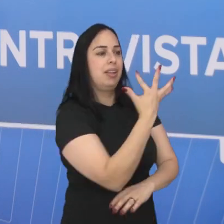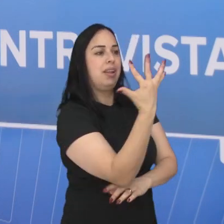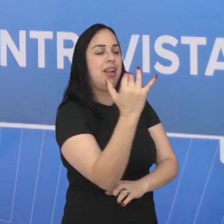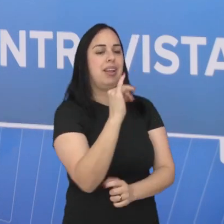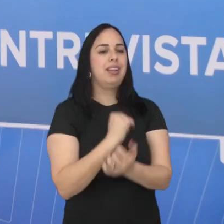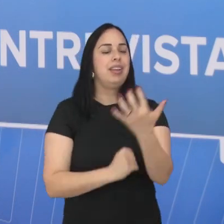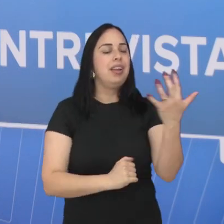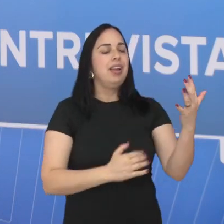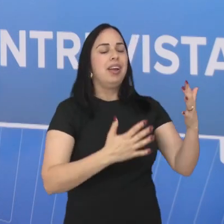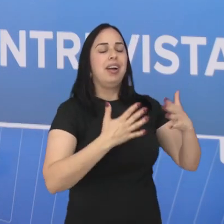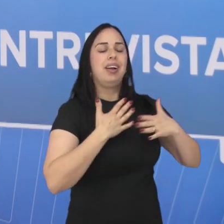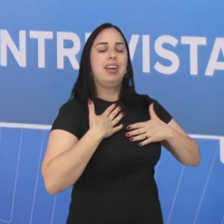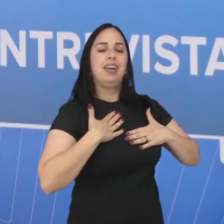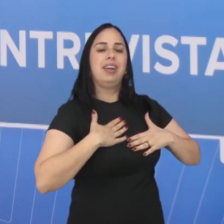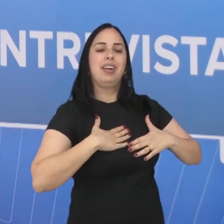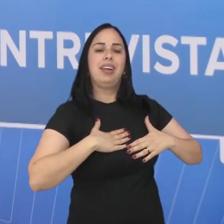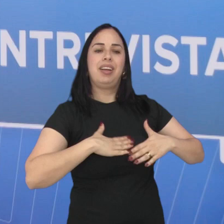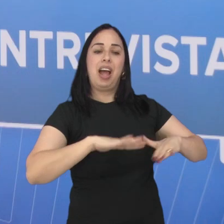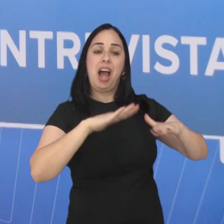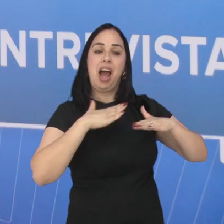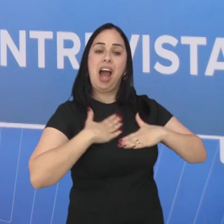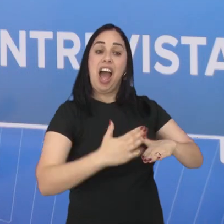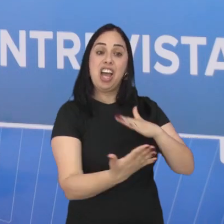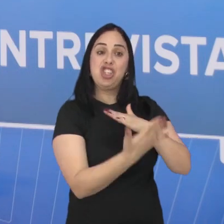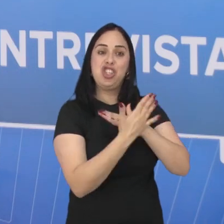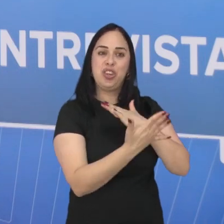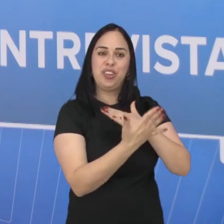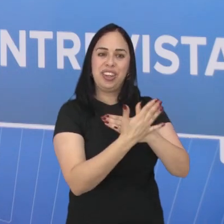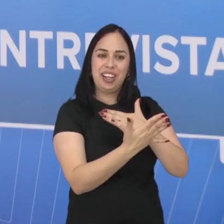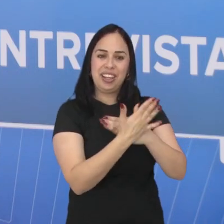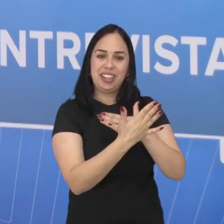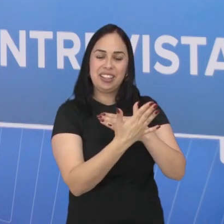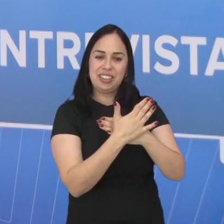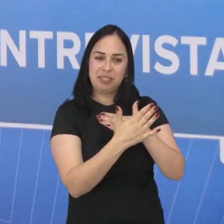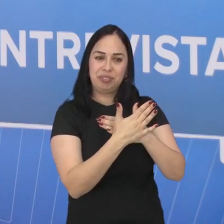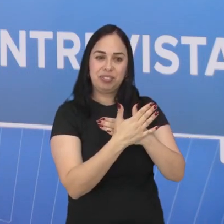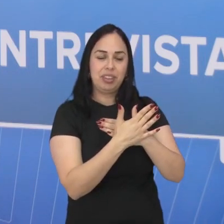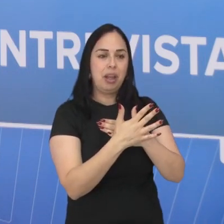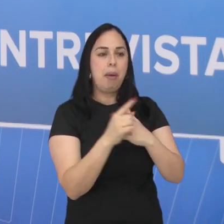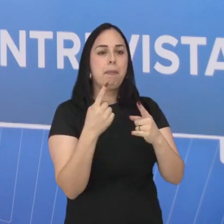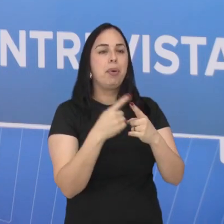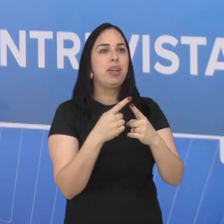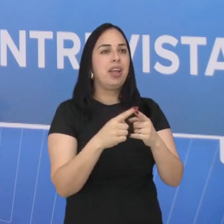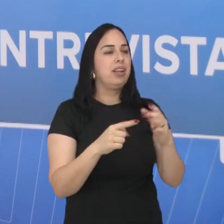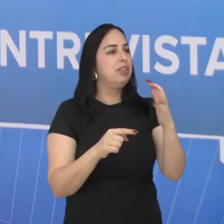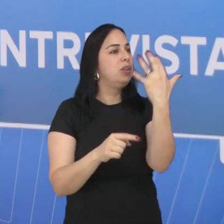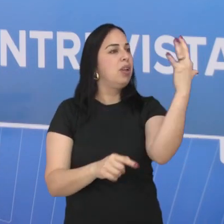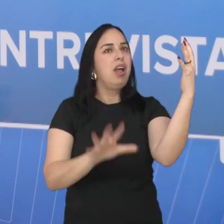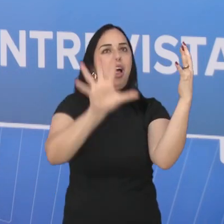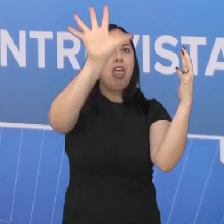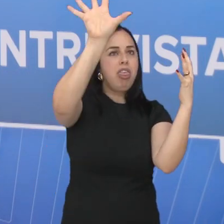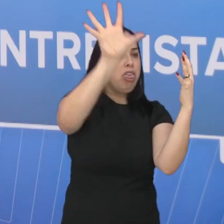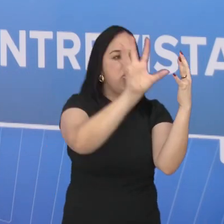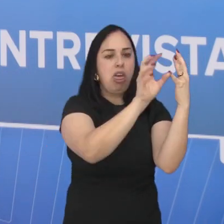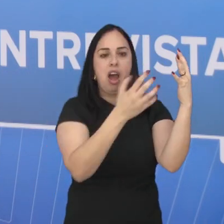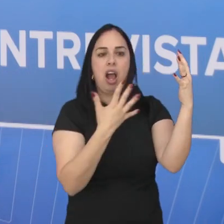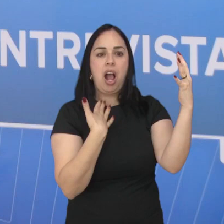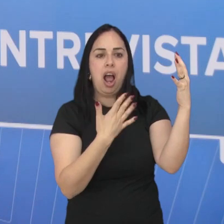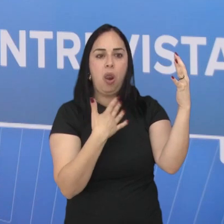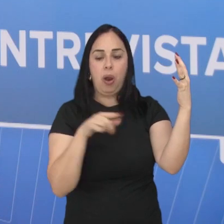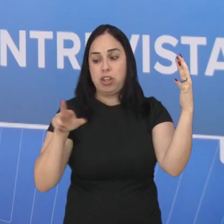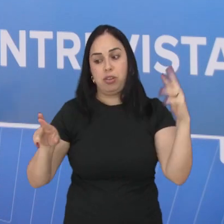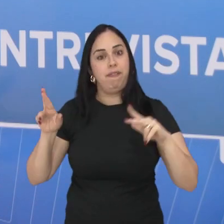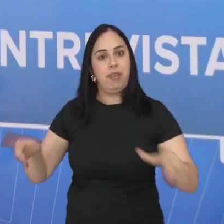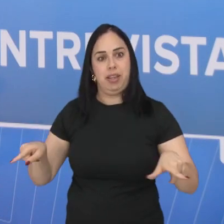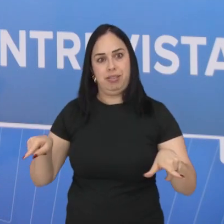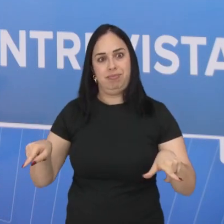mais árvores, que tem uma arborização maior, porque a vegetação também tem esse papel, né? A forma como ela absorve a radiação e absorve o